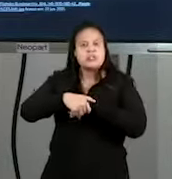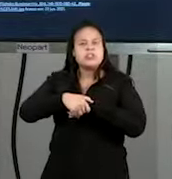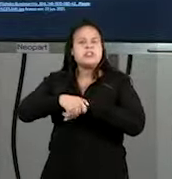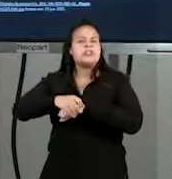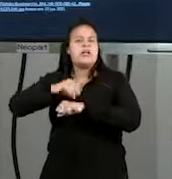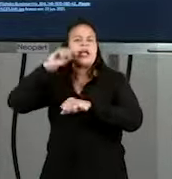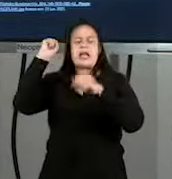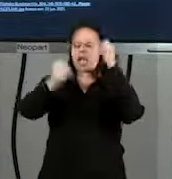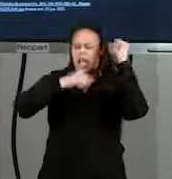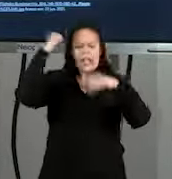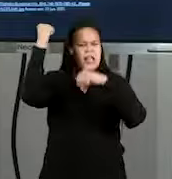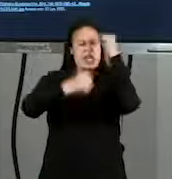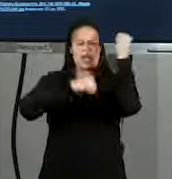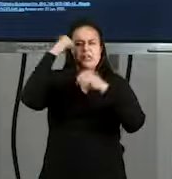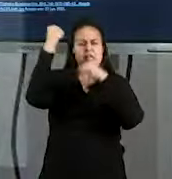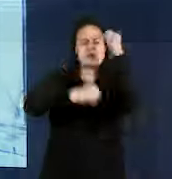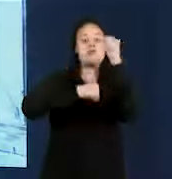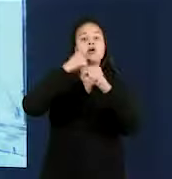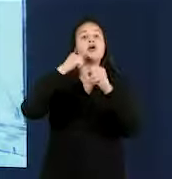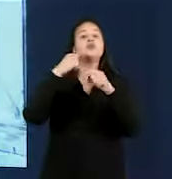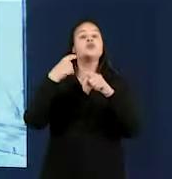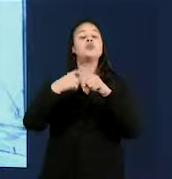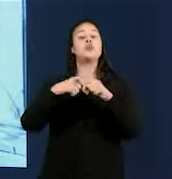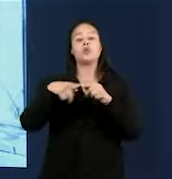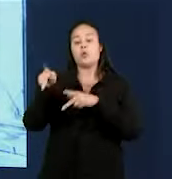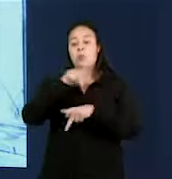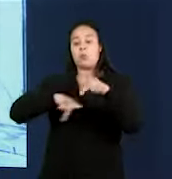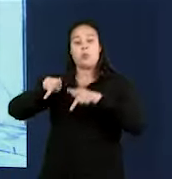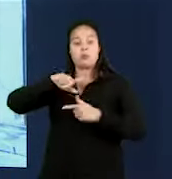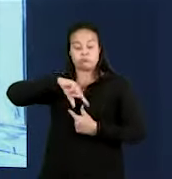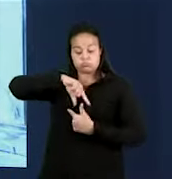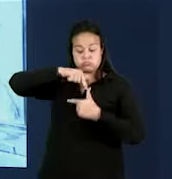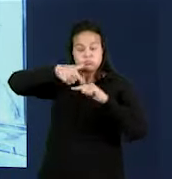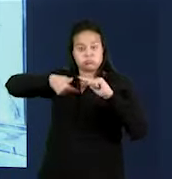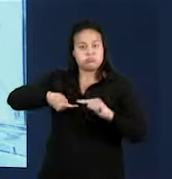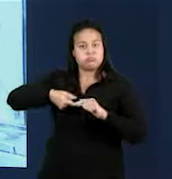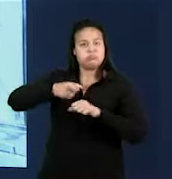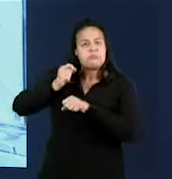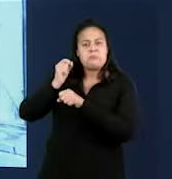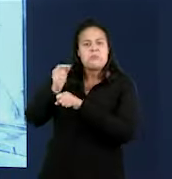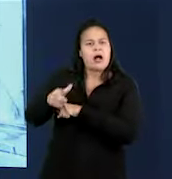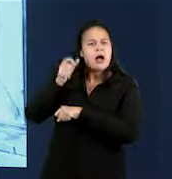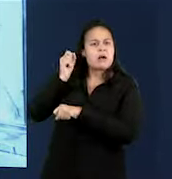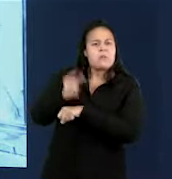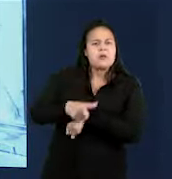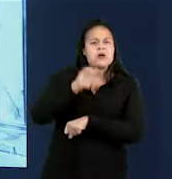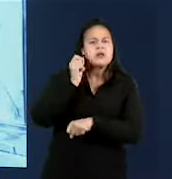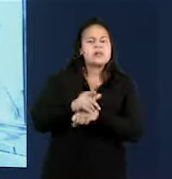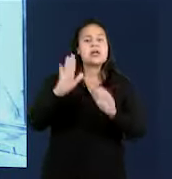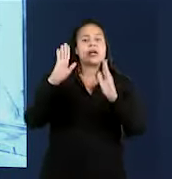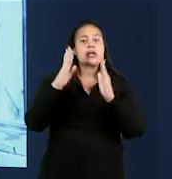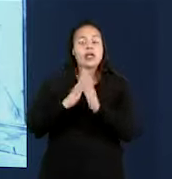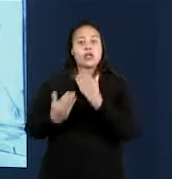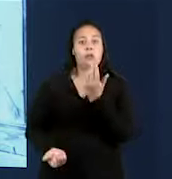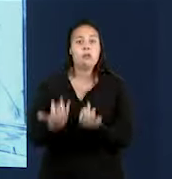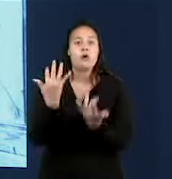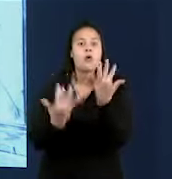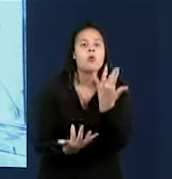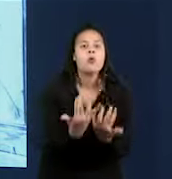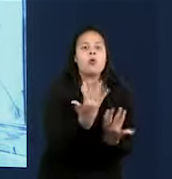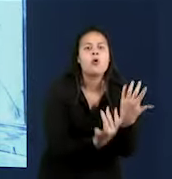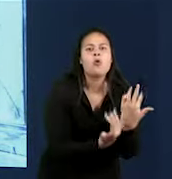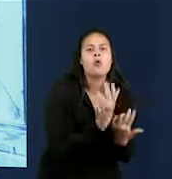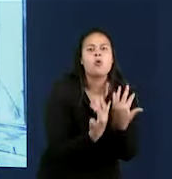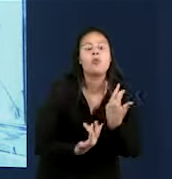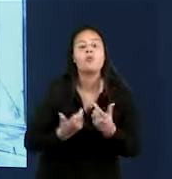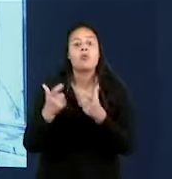as lojas que pertenciam aos judeus, eles expulsaram judeus de casa, eles colocaram fogo em sinagogas,